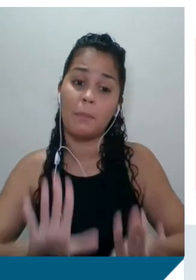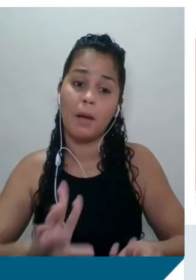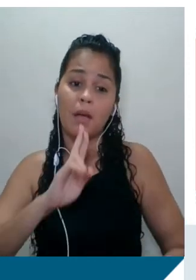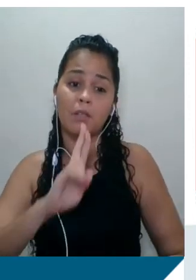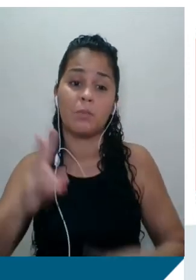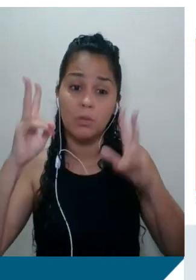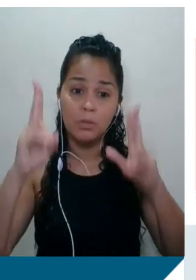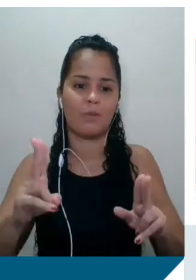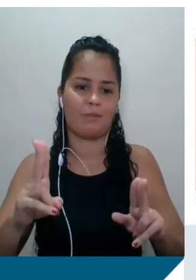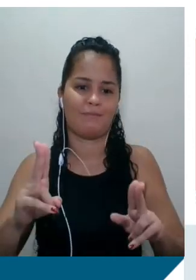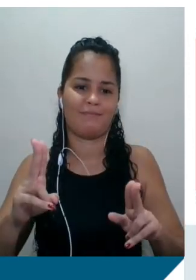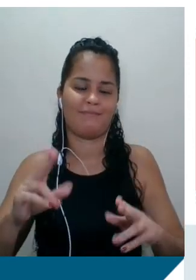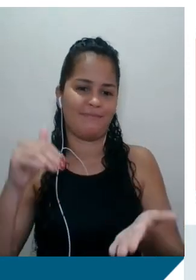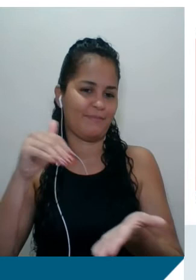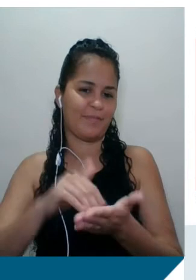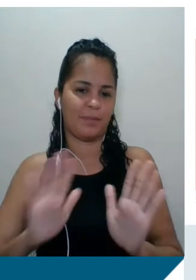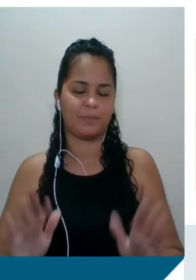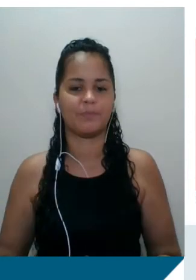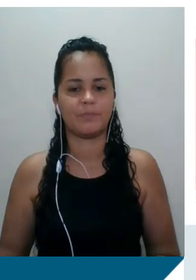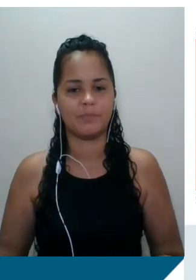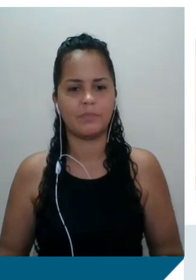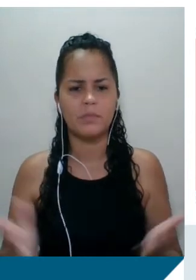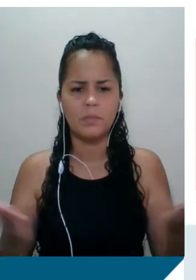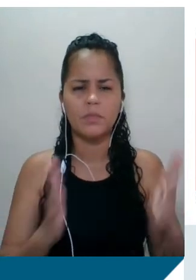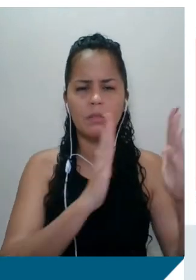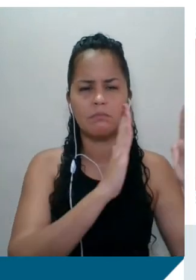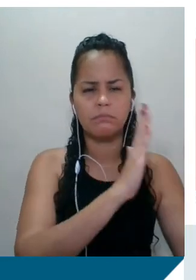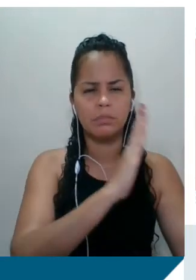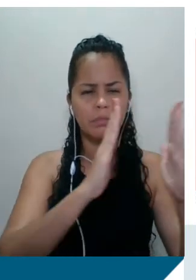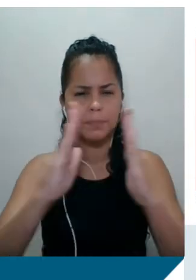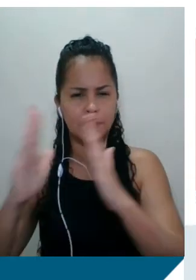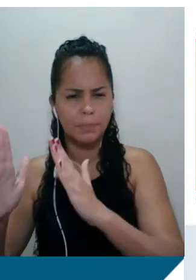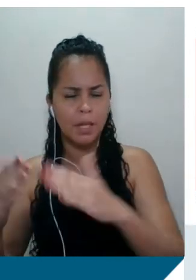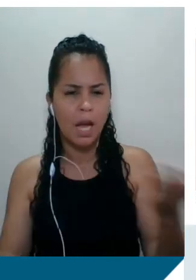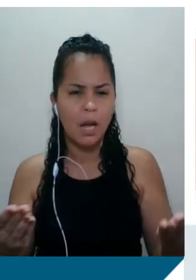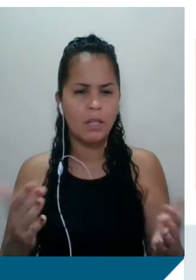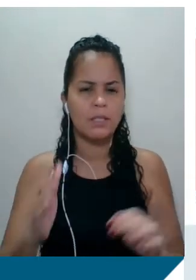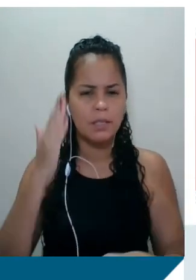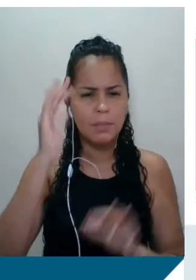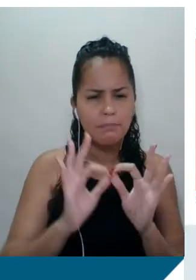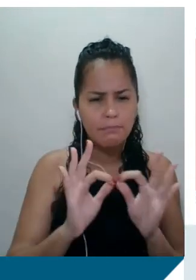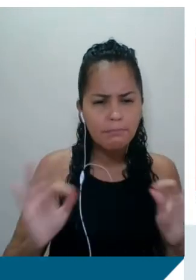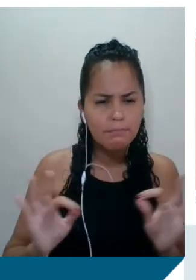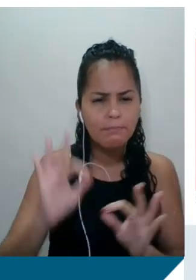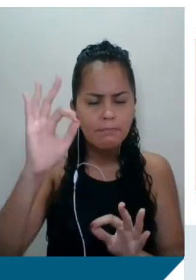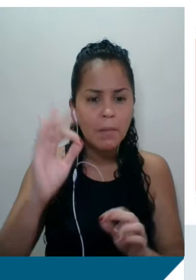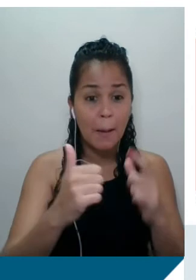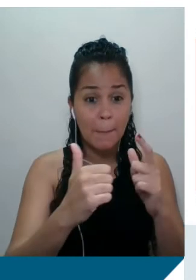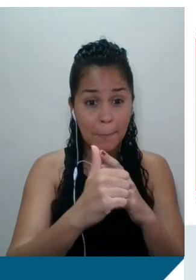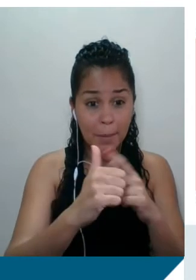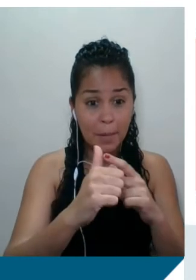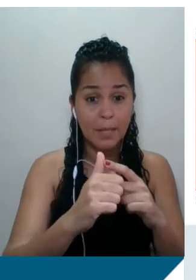mesmo resultado. Então vamos lá. Fiz essa divisão e vou ver qual é a dimensão de cada uma. Essa primeira figura